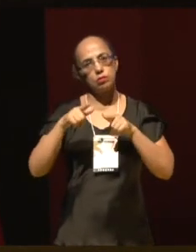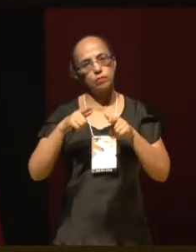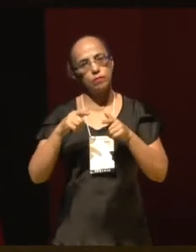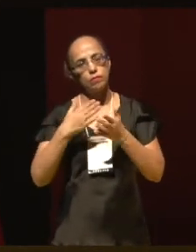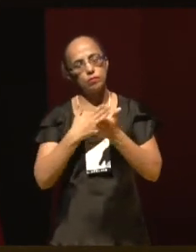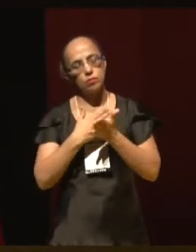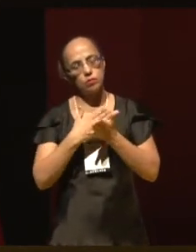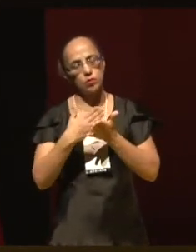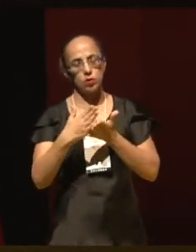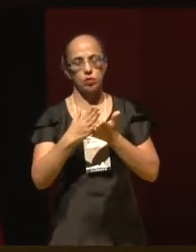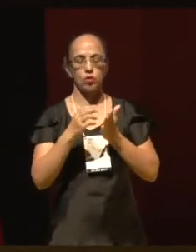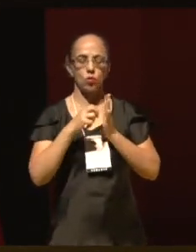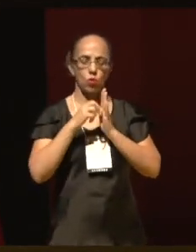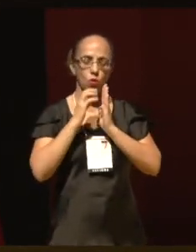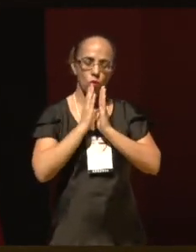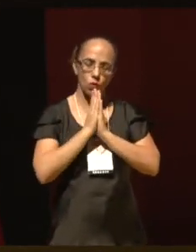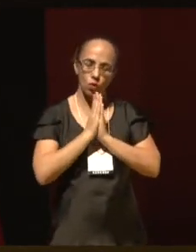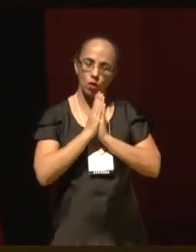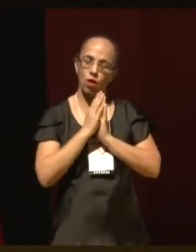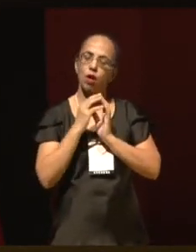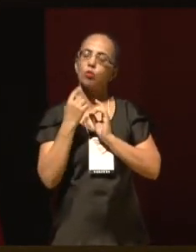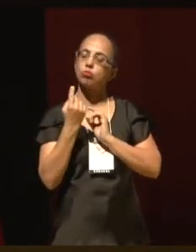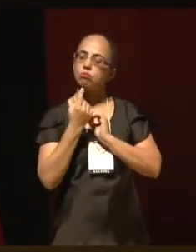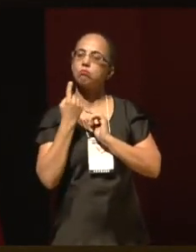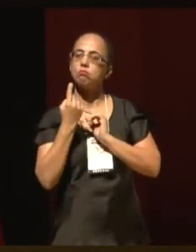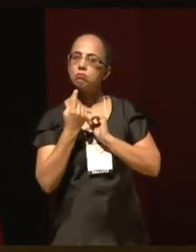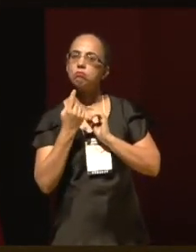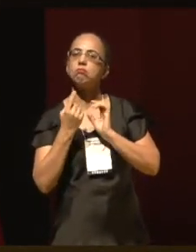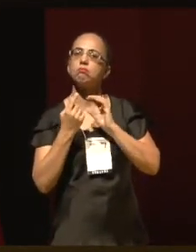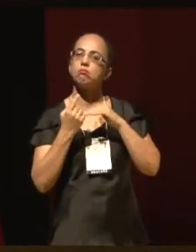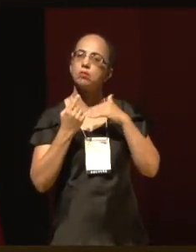vibrar individualmente.